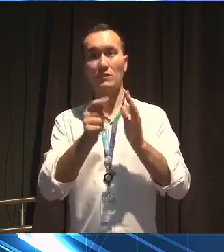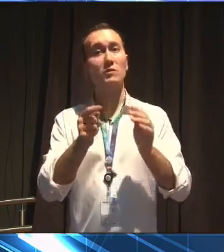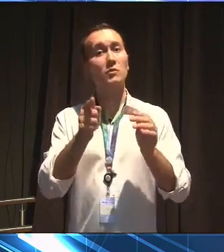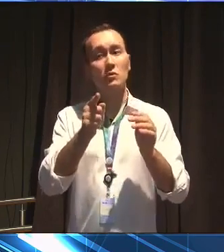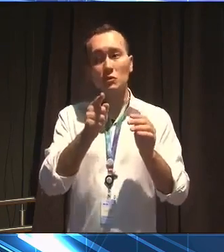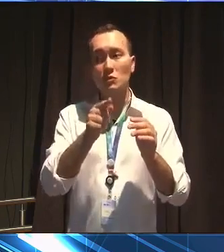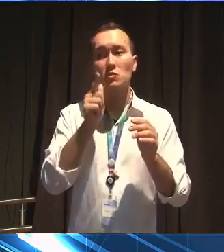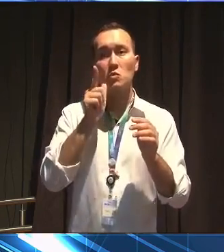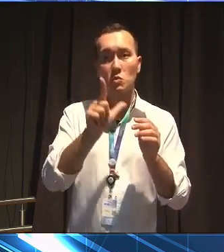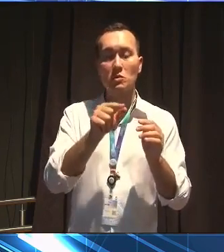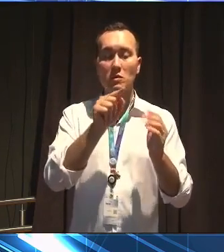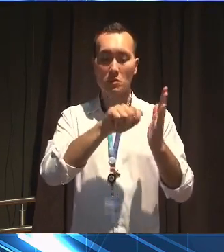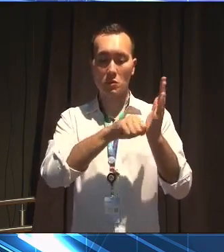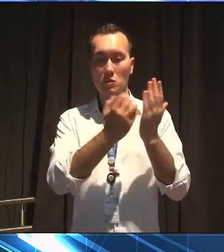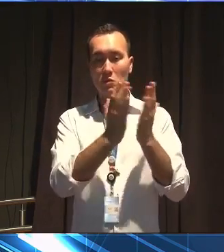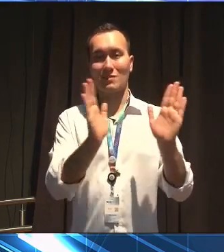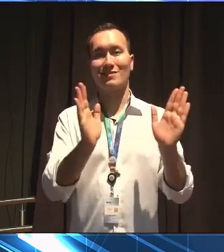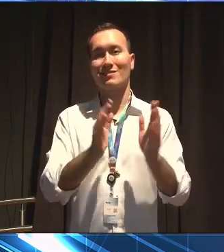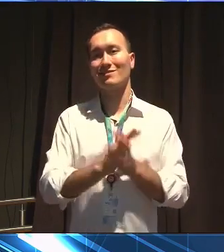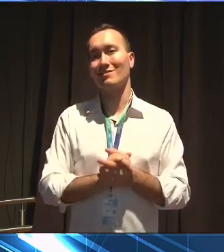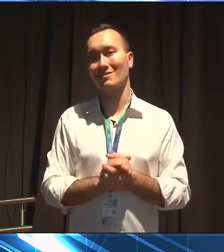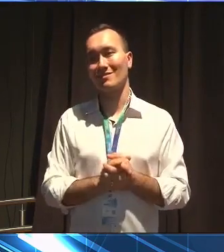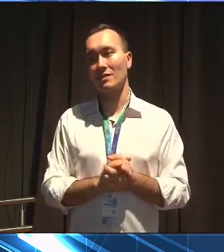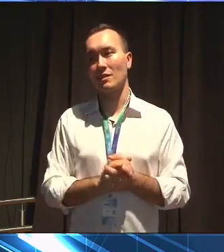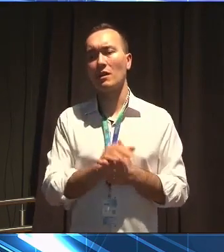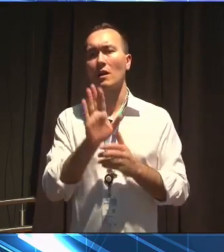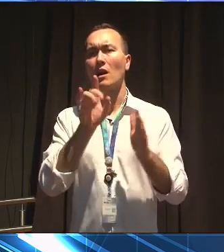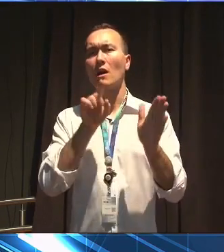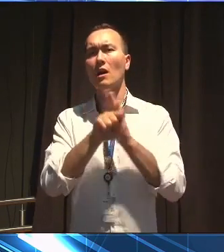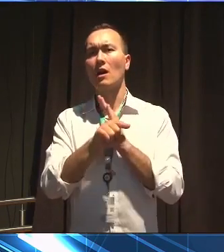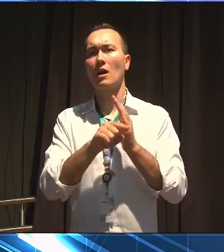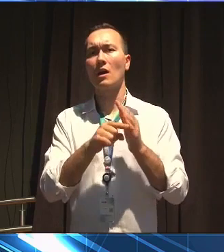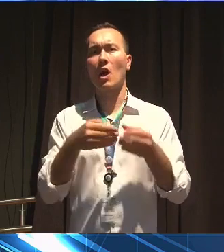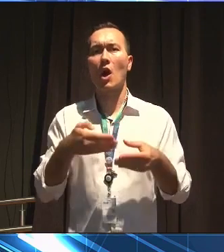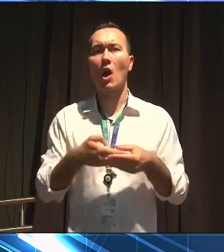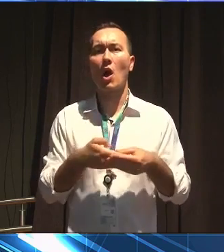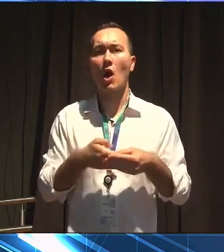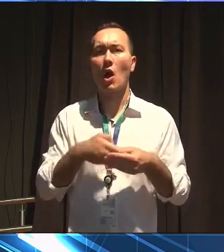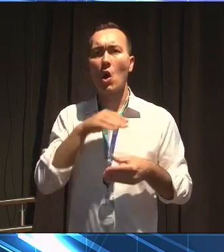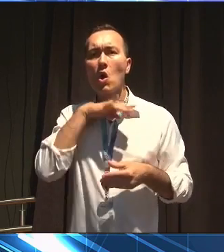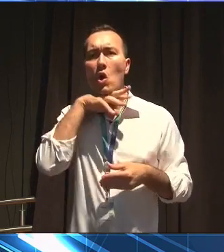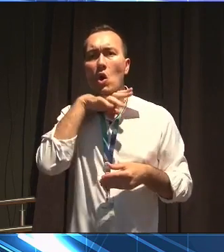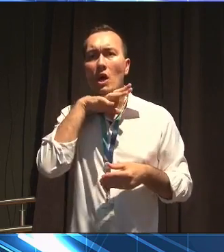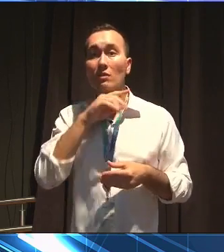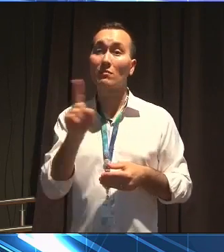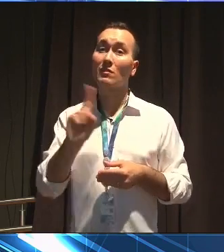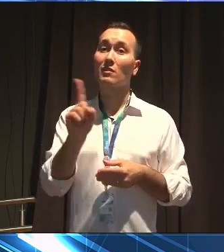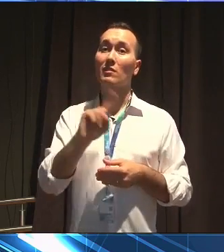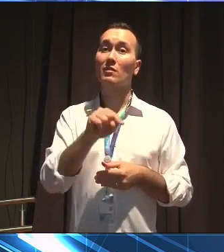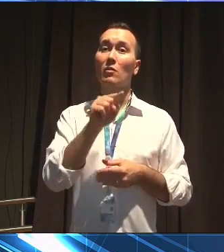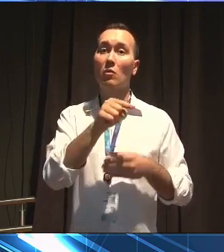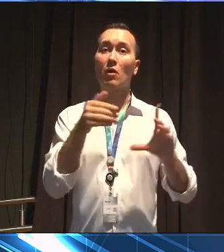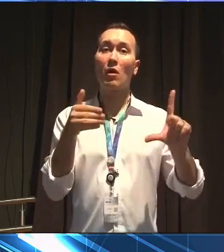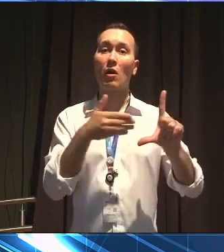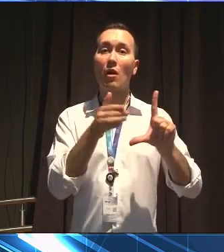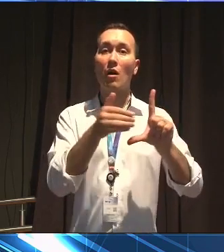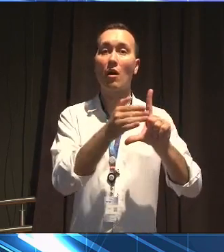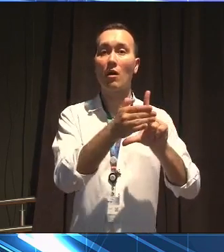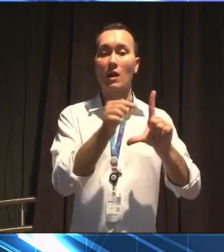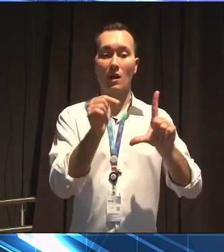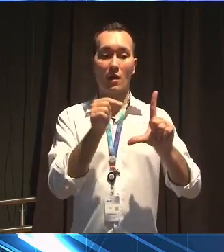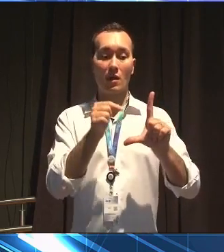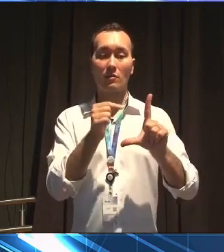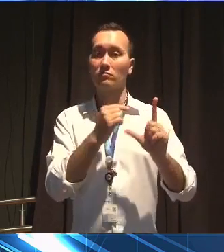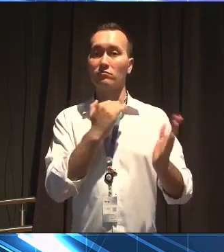que acontece? Quer dizer que o cookie é ruim? Não. Quer dizer que o cookie é prático. O browser está resolvendo um problema para mim.